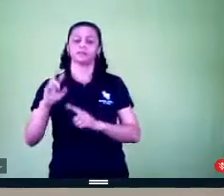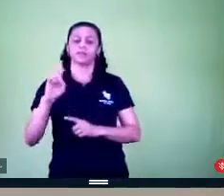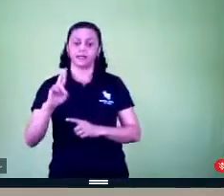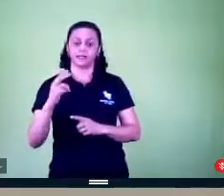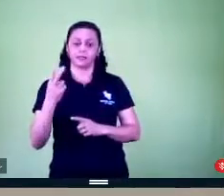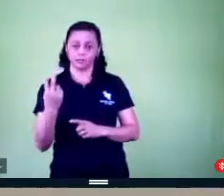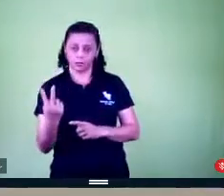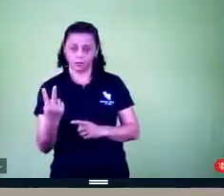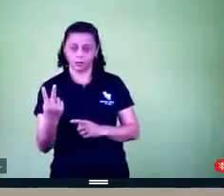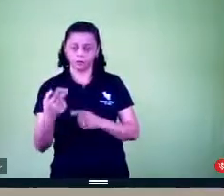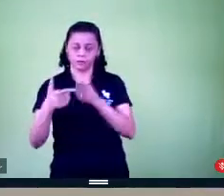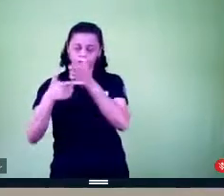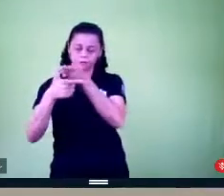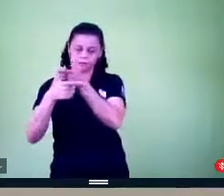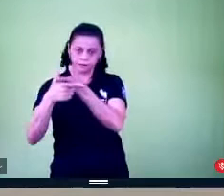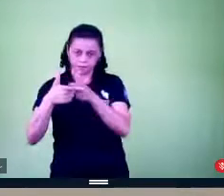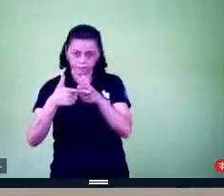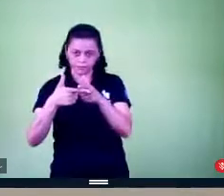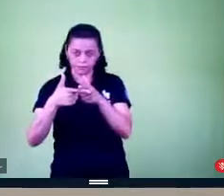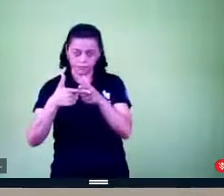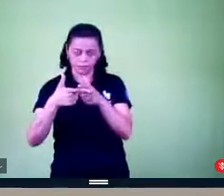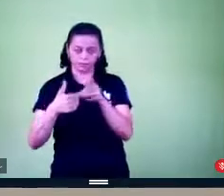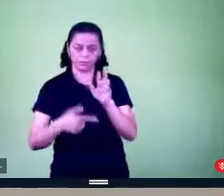R1 mais R2